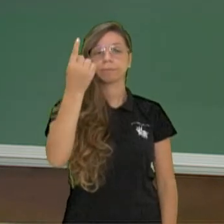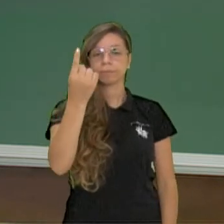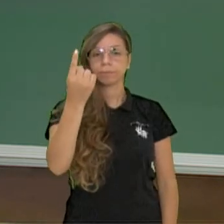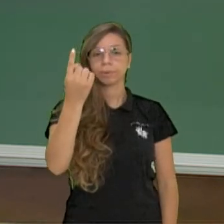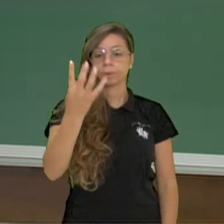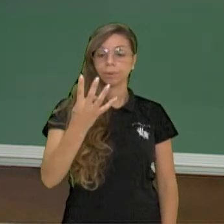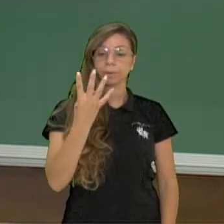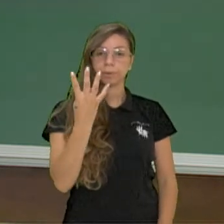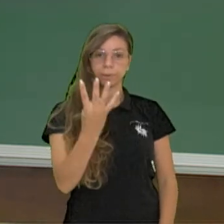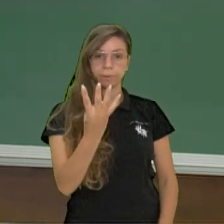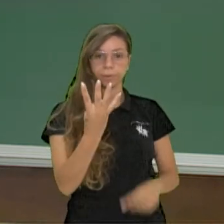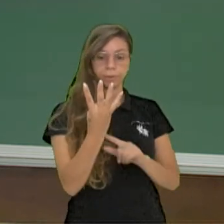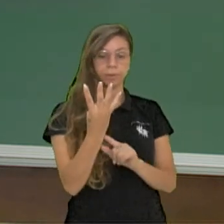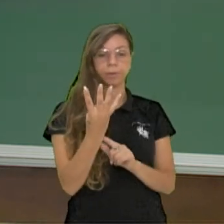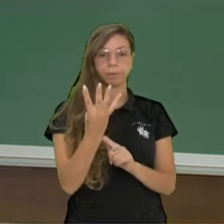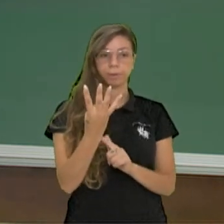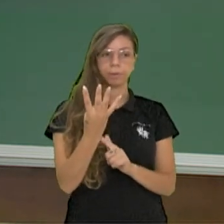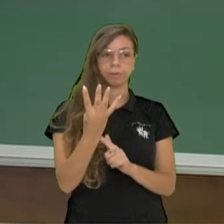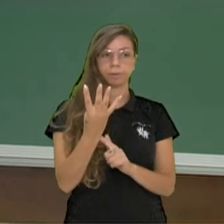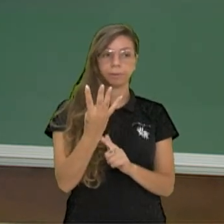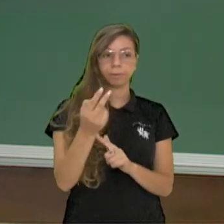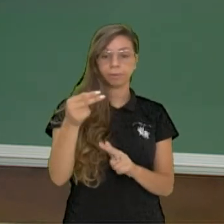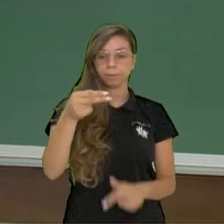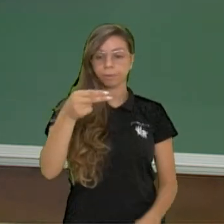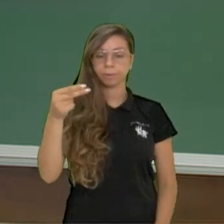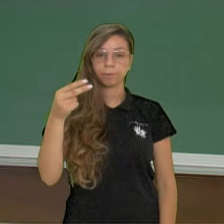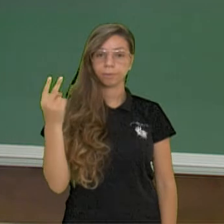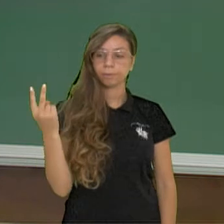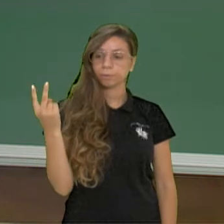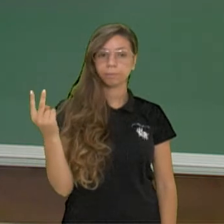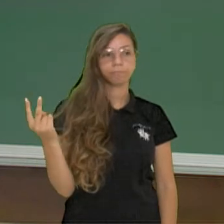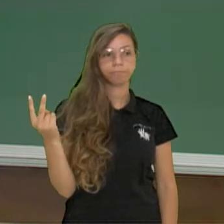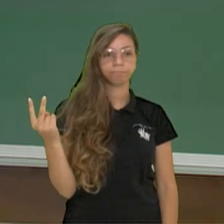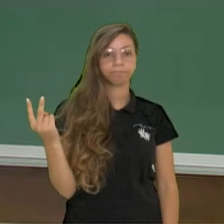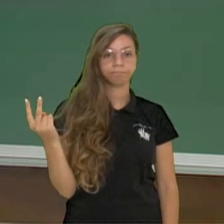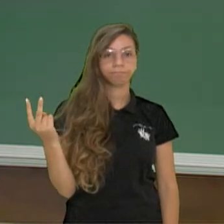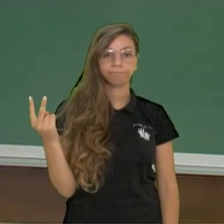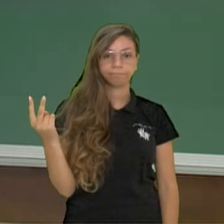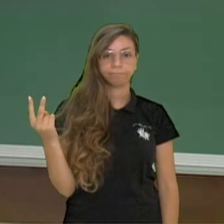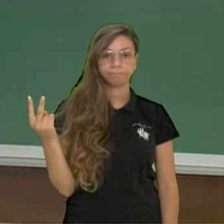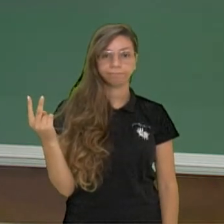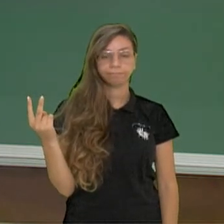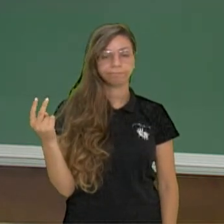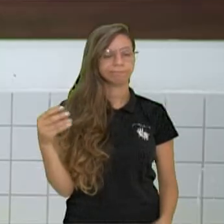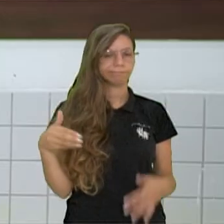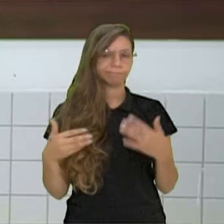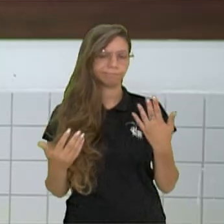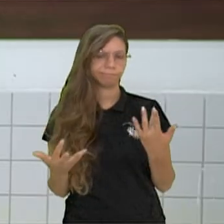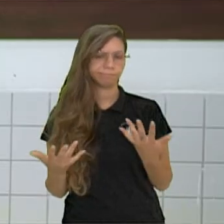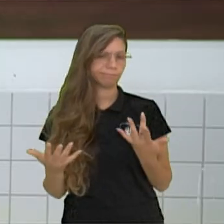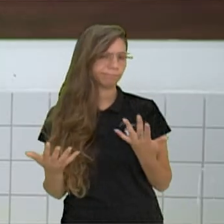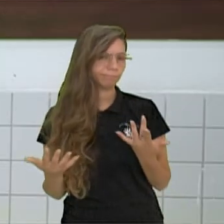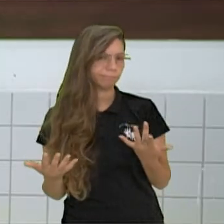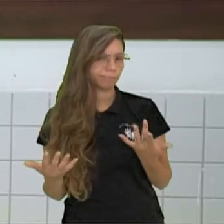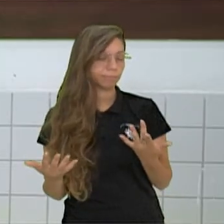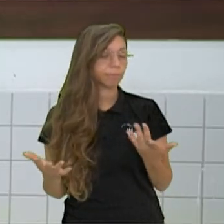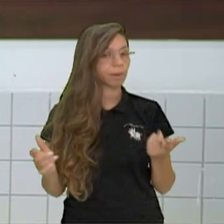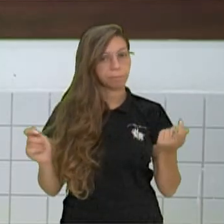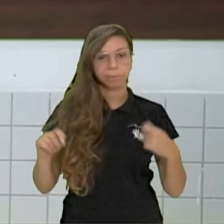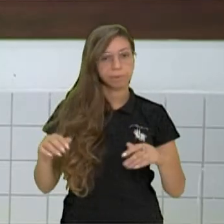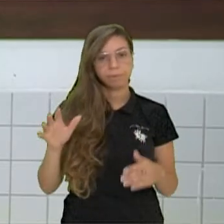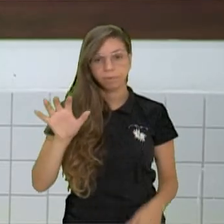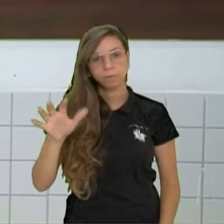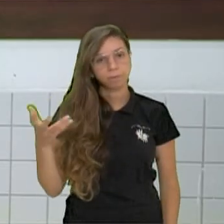x igual a 4 na função inversa, nós encontramos o valor 2. Ora, tinha que ser,